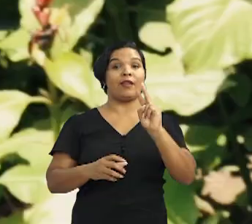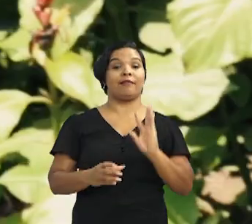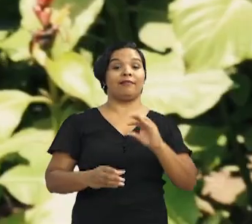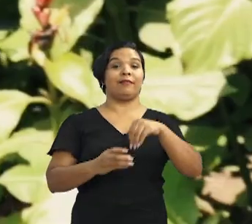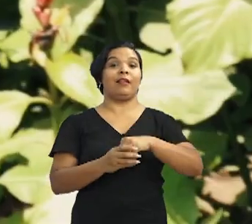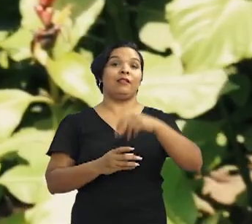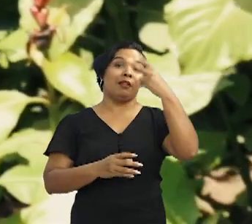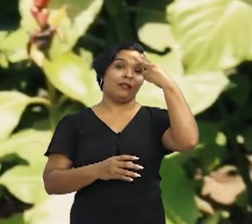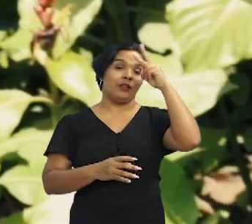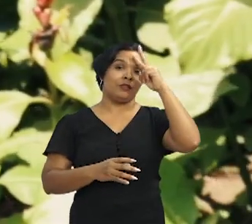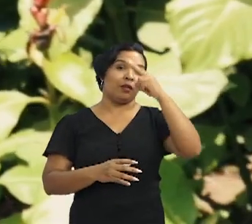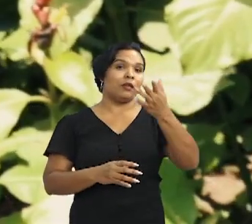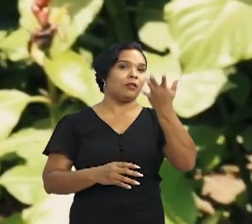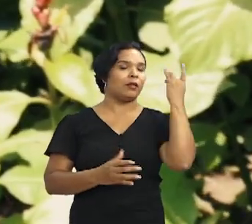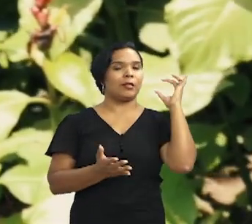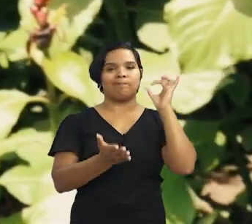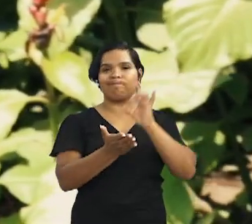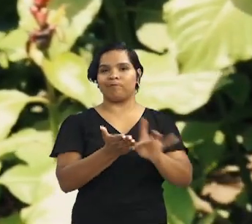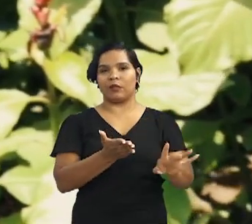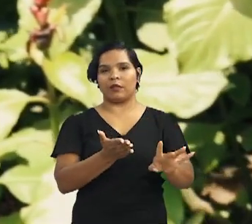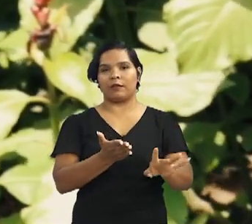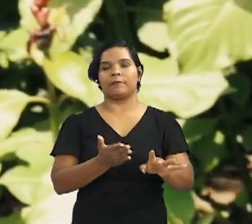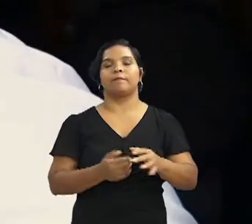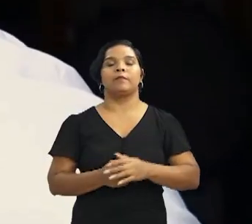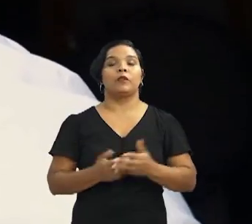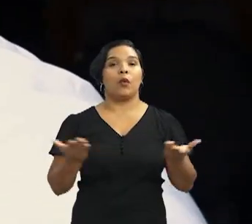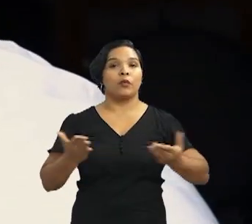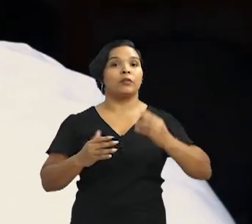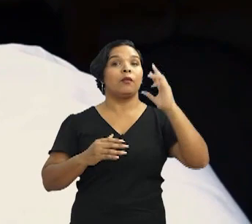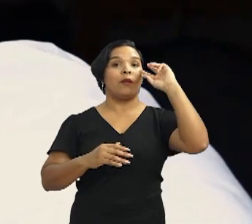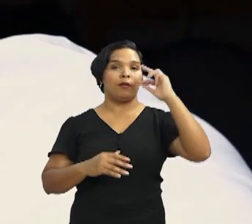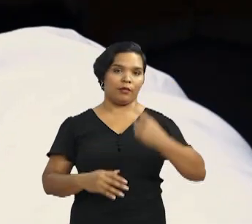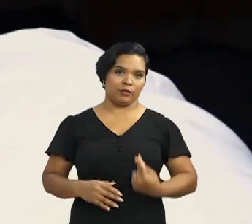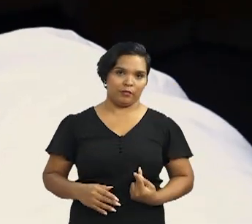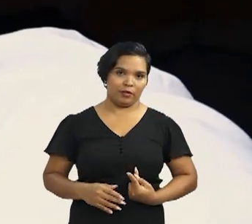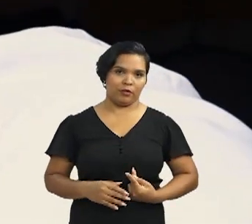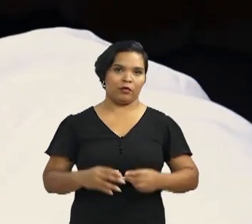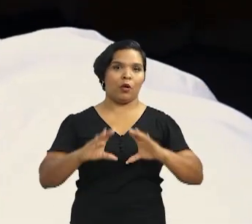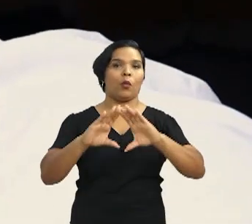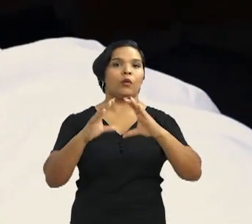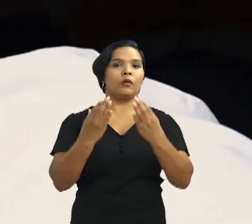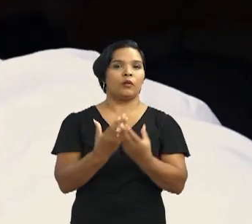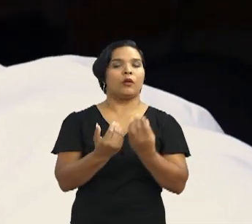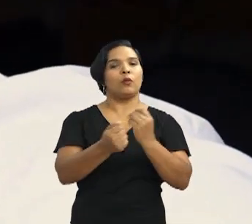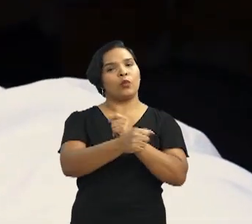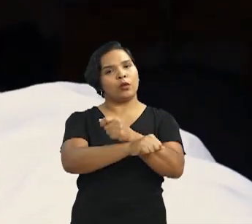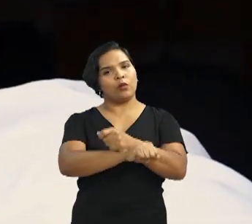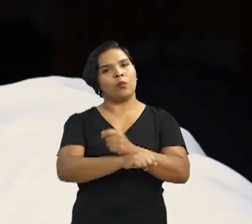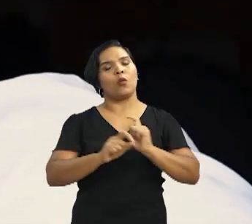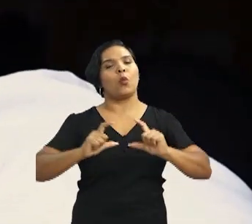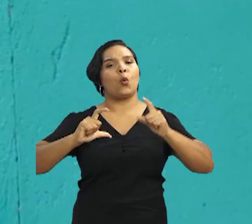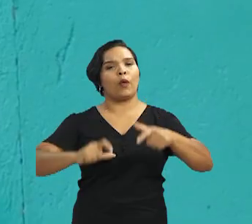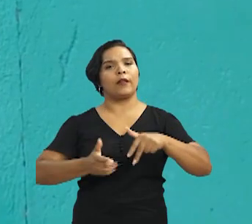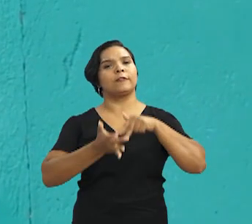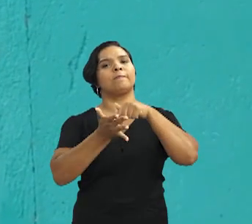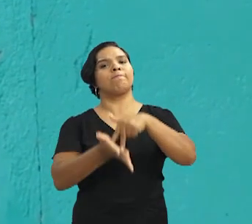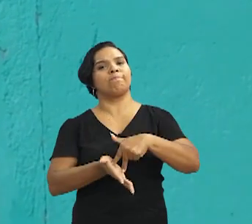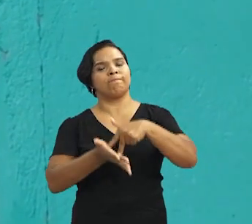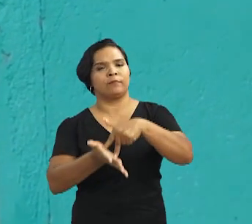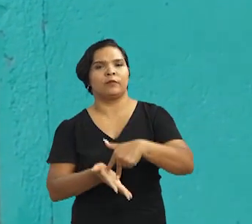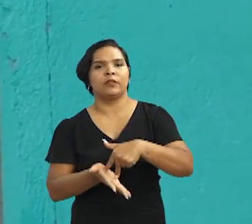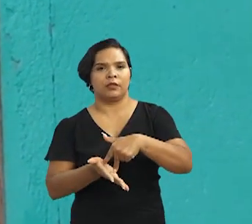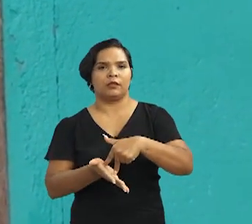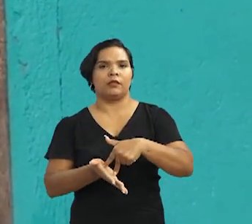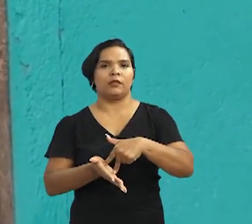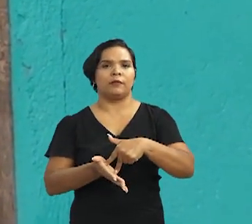ver dentro de uma história que tanto tempo foi negado, né, esse reconhecimento. Beatriz do Nascimento nos diz que quilombo é lugar de